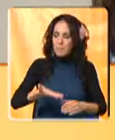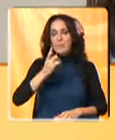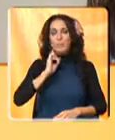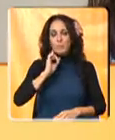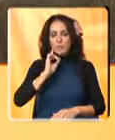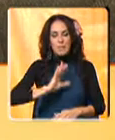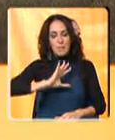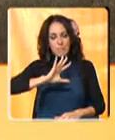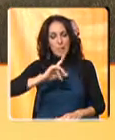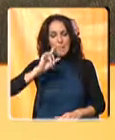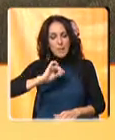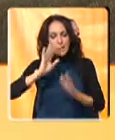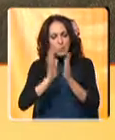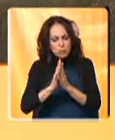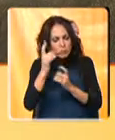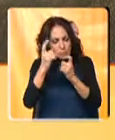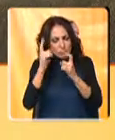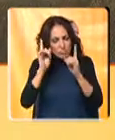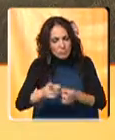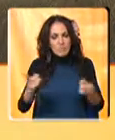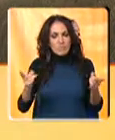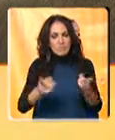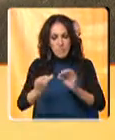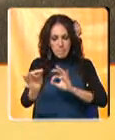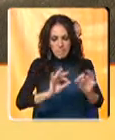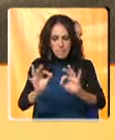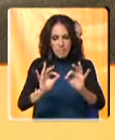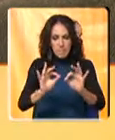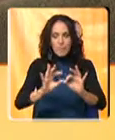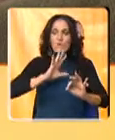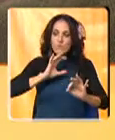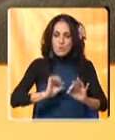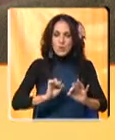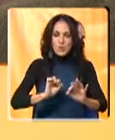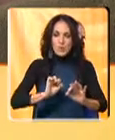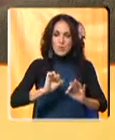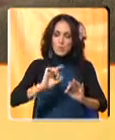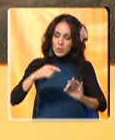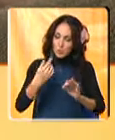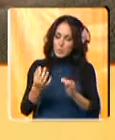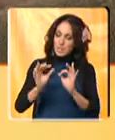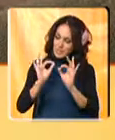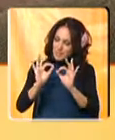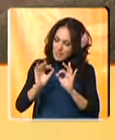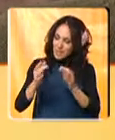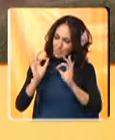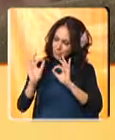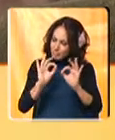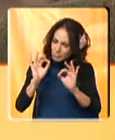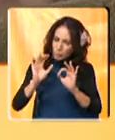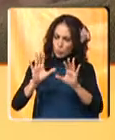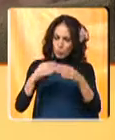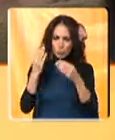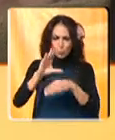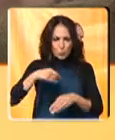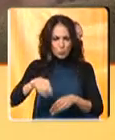que é o mais importante que todos os pais devem ter, é prepararem os filhos para poderem tratar deste mundo, que hoje é uma coisa muito